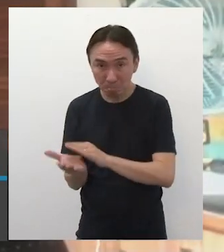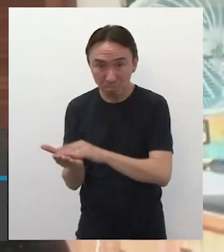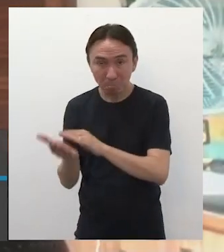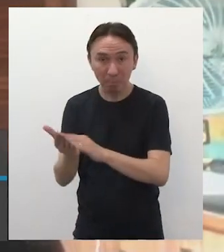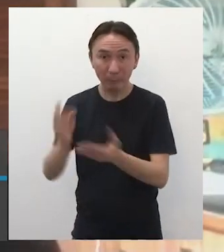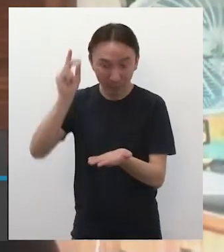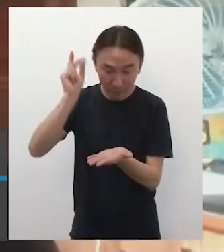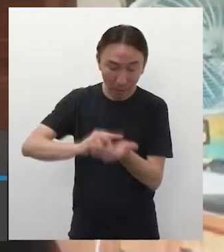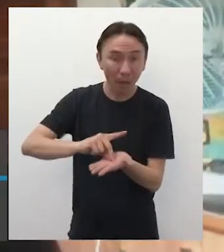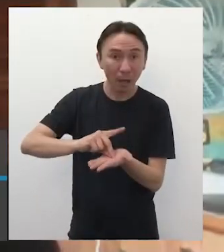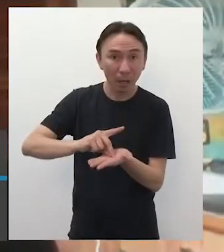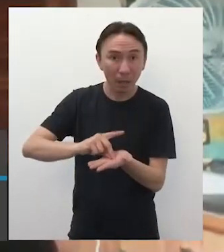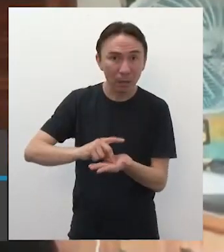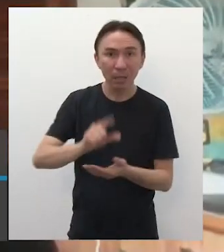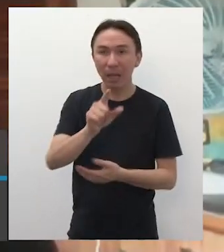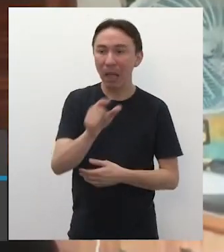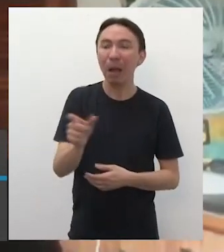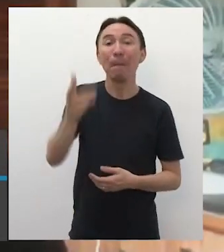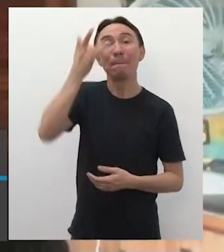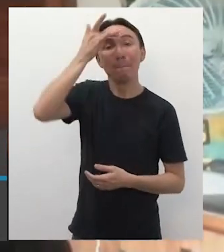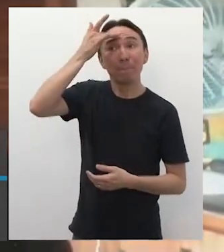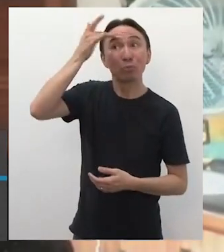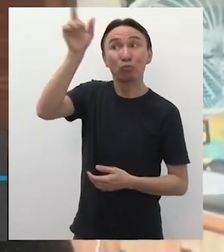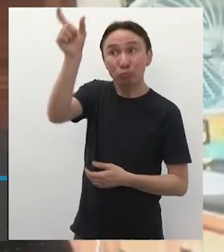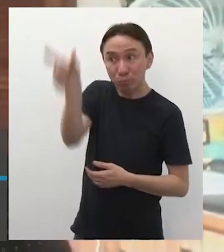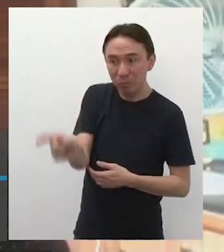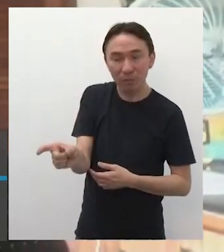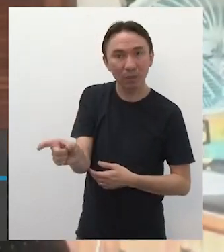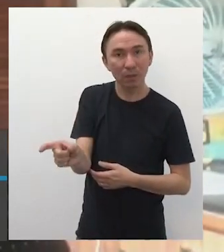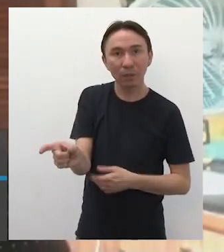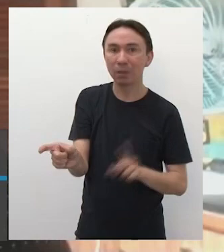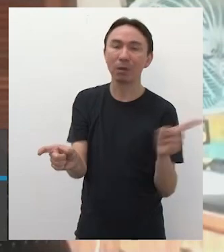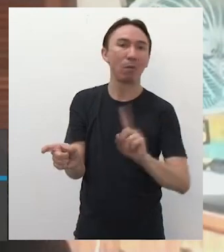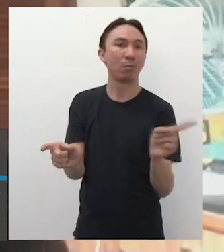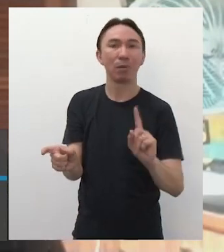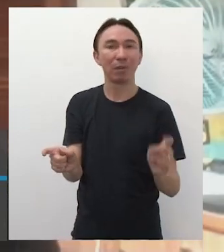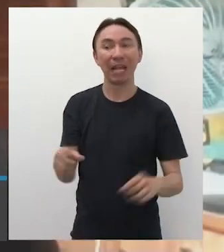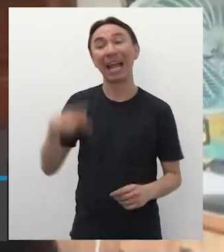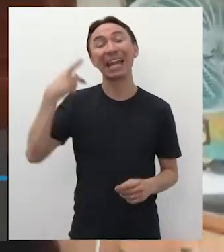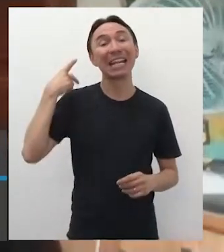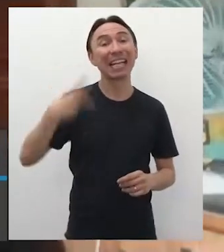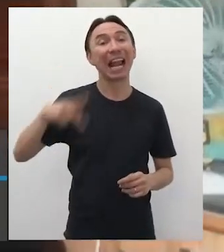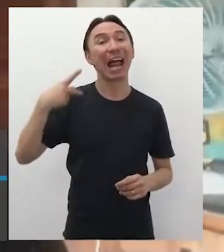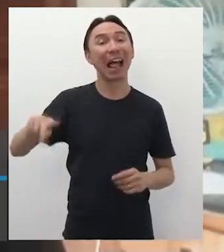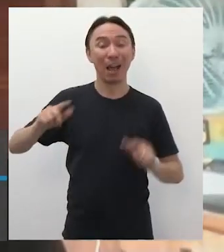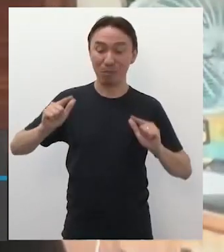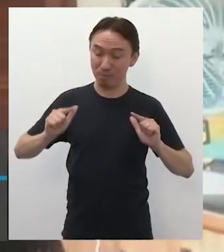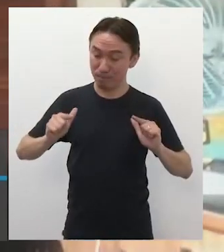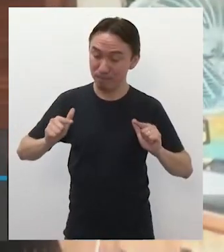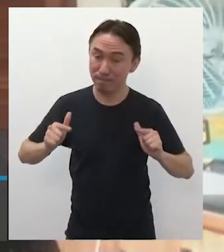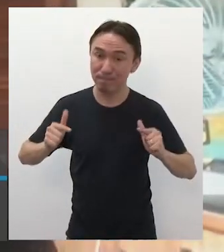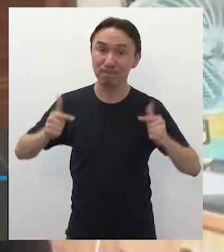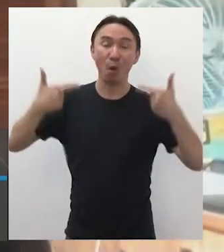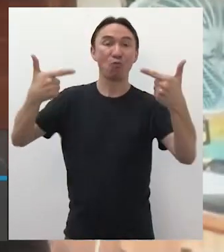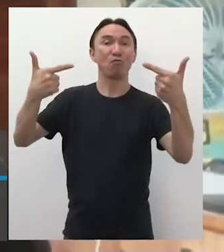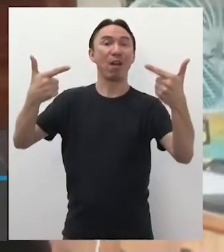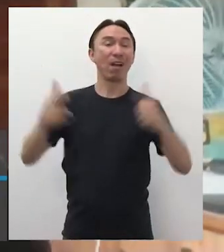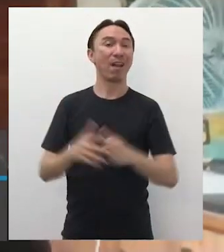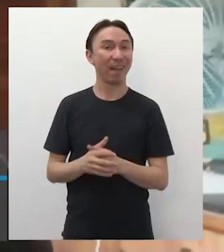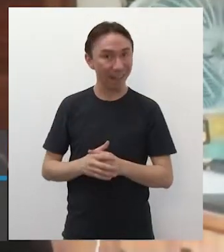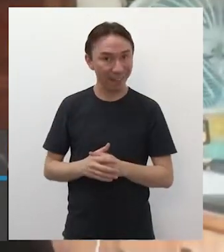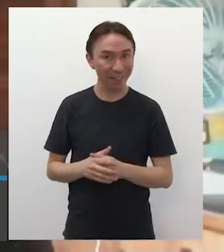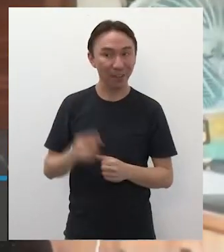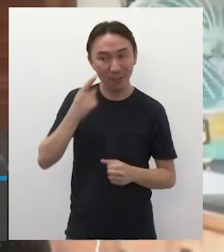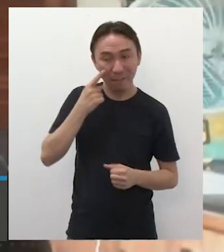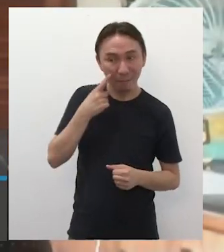pessoa, mas ele busca elogiar a atitude. Ou seja, o fato, aquilo que eu